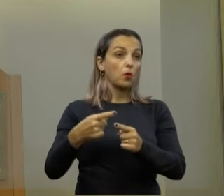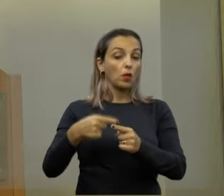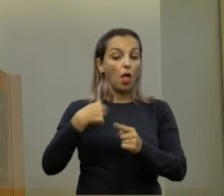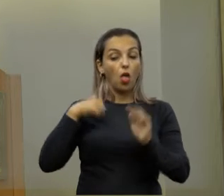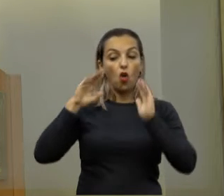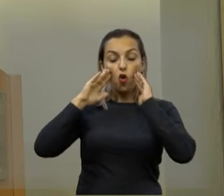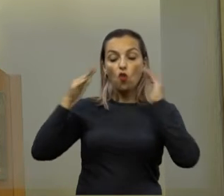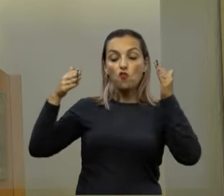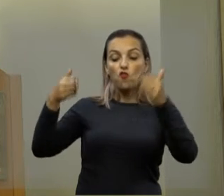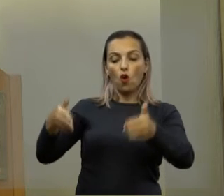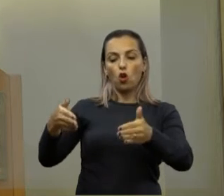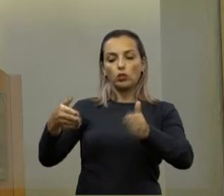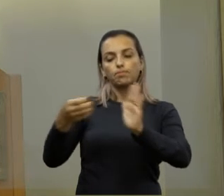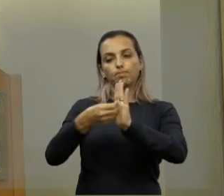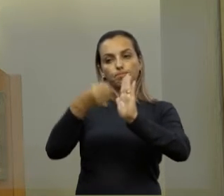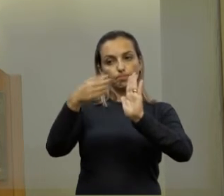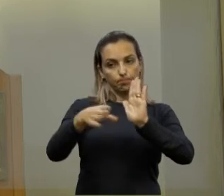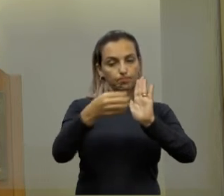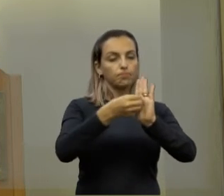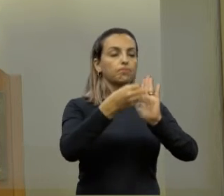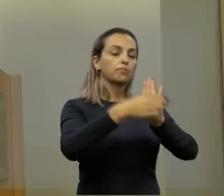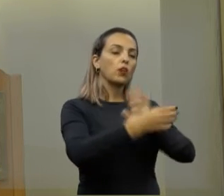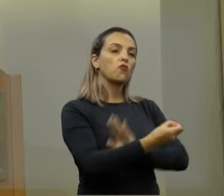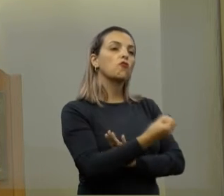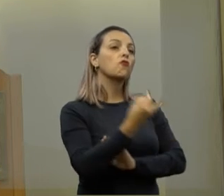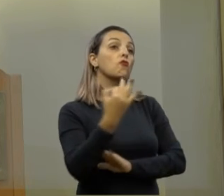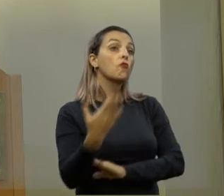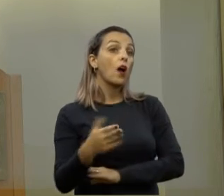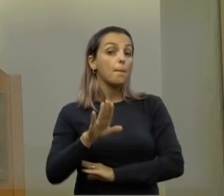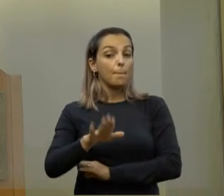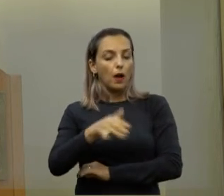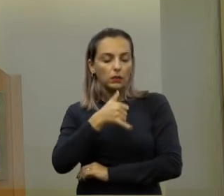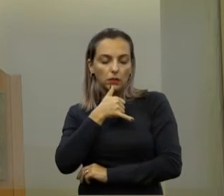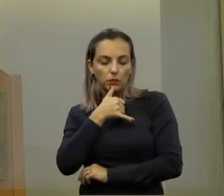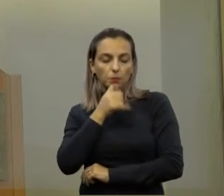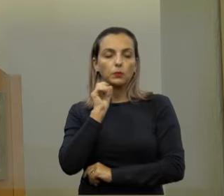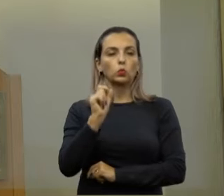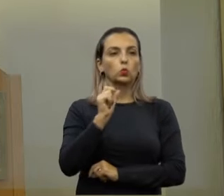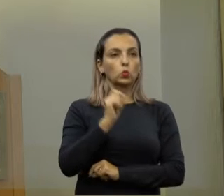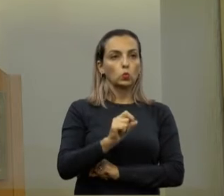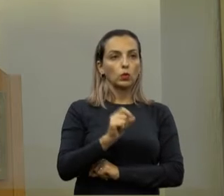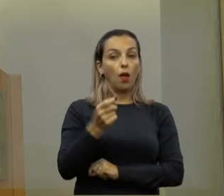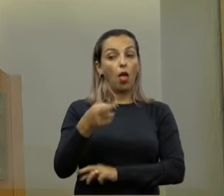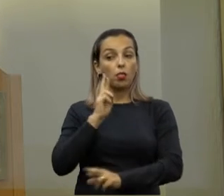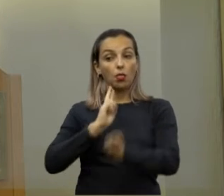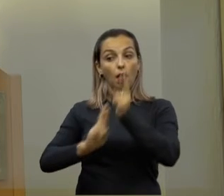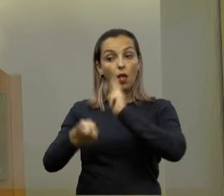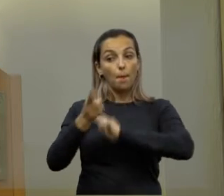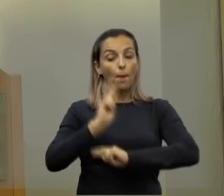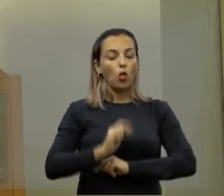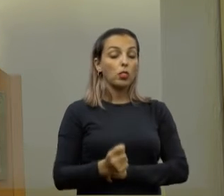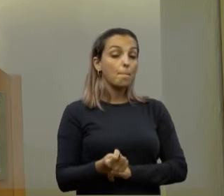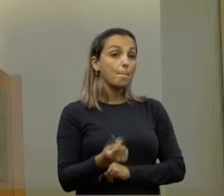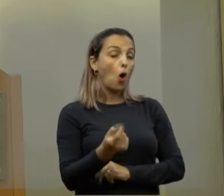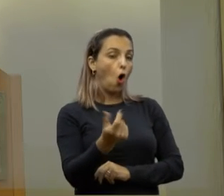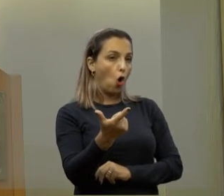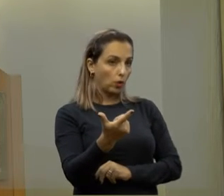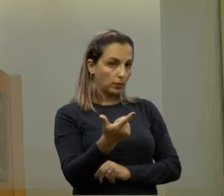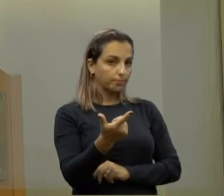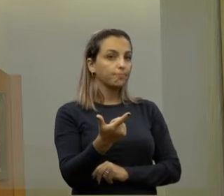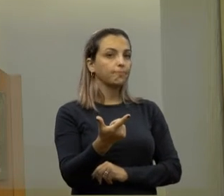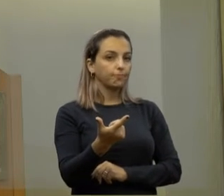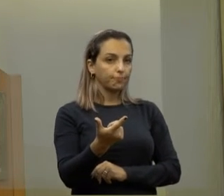trabalho faço muitas indicações nesse sentido e infelizmente poucas são atendidas né